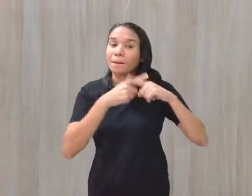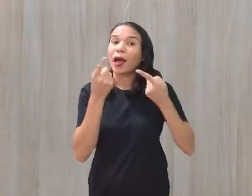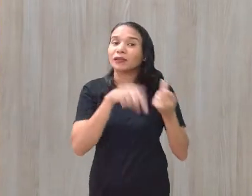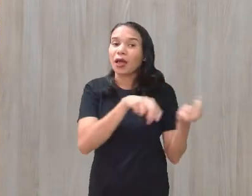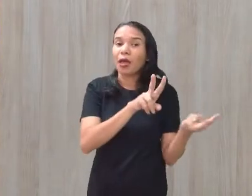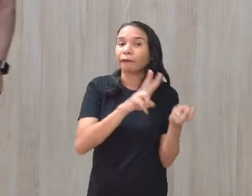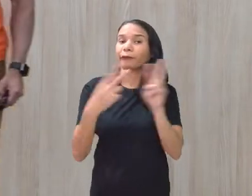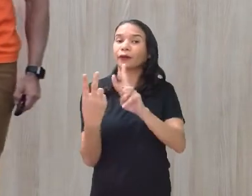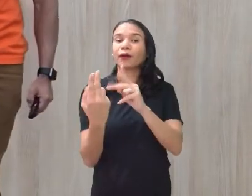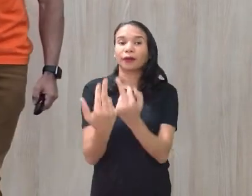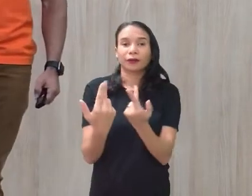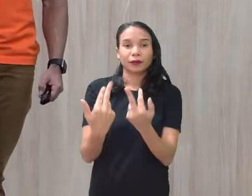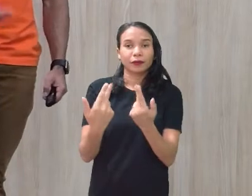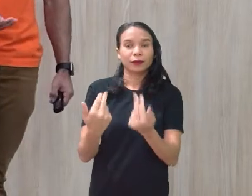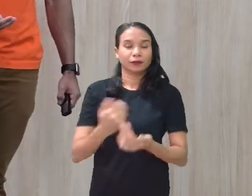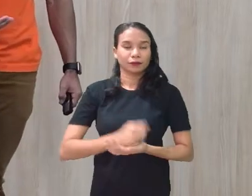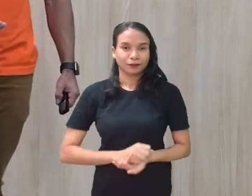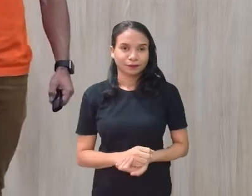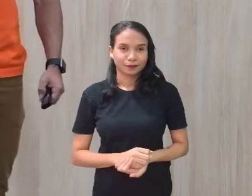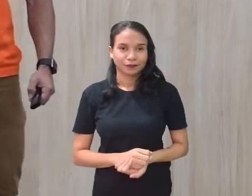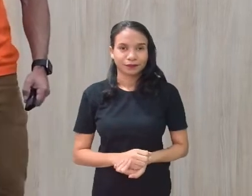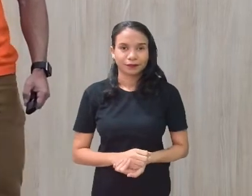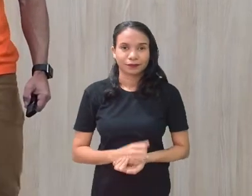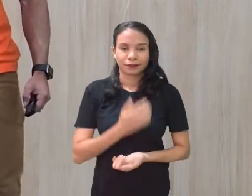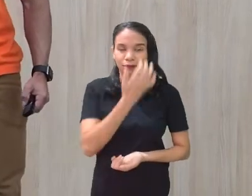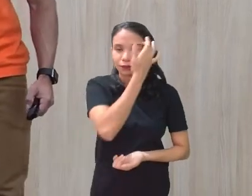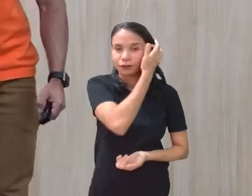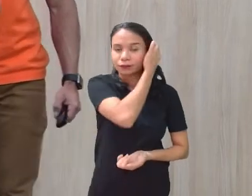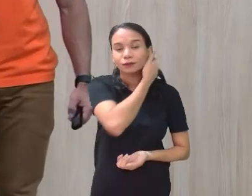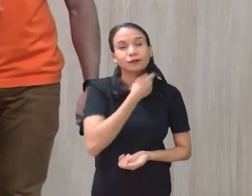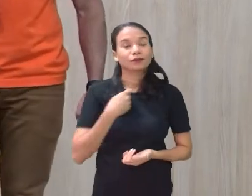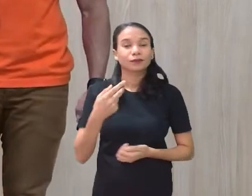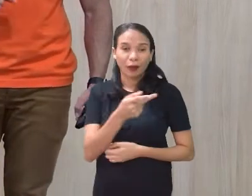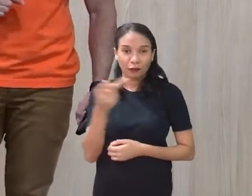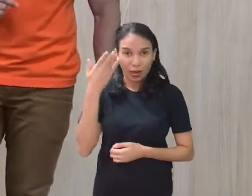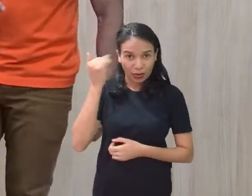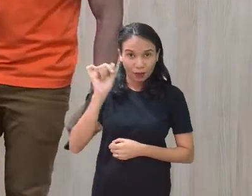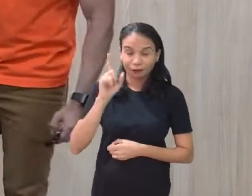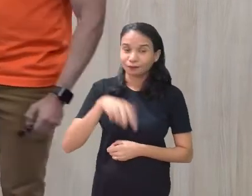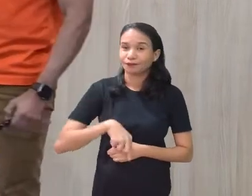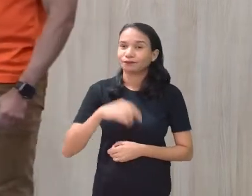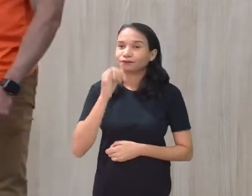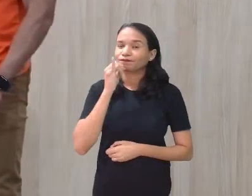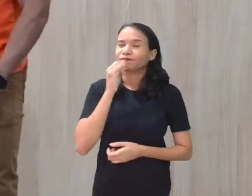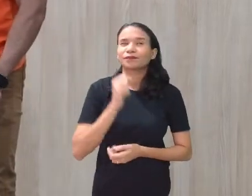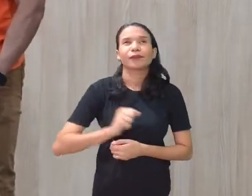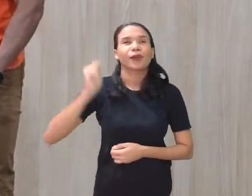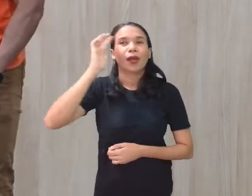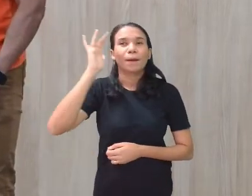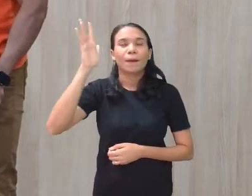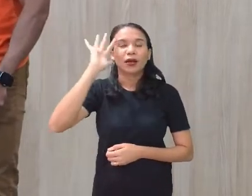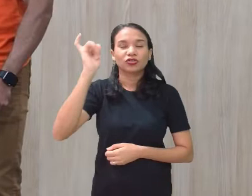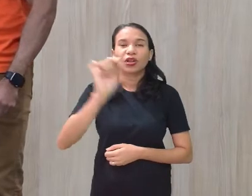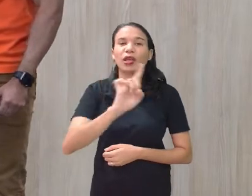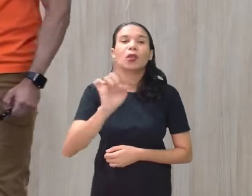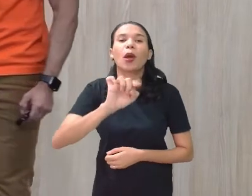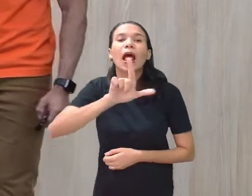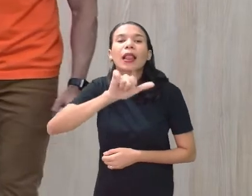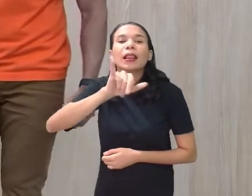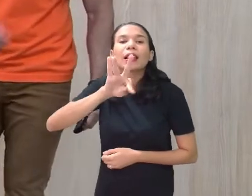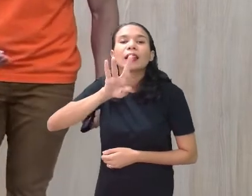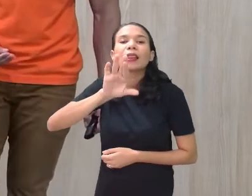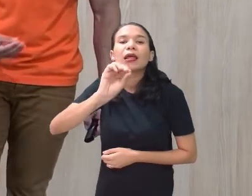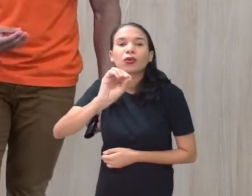valores aqui, eles são iguais. Quer ver que você sabe que eles são iguais? Imagina que aqui não fosse litros,